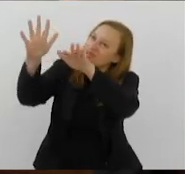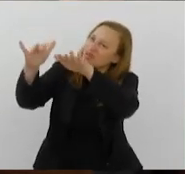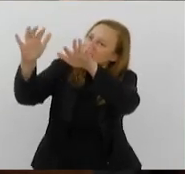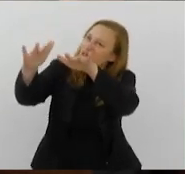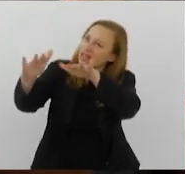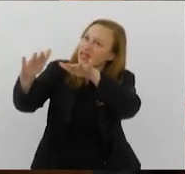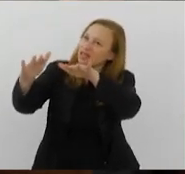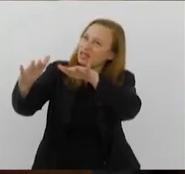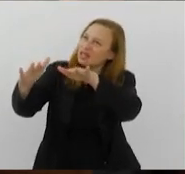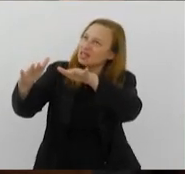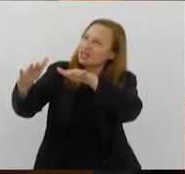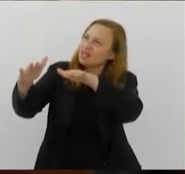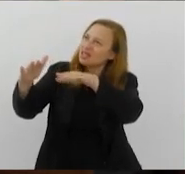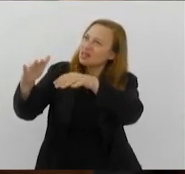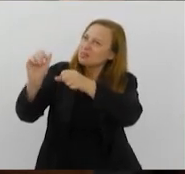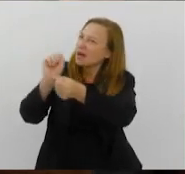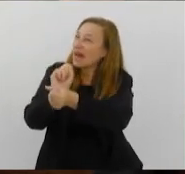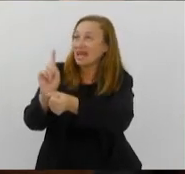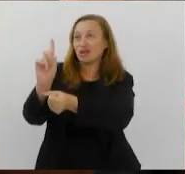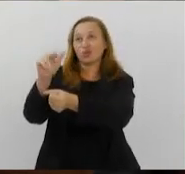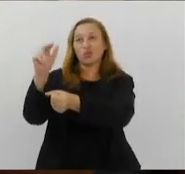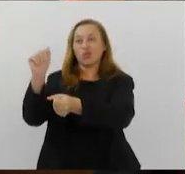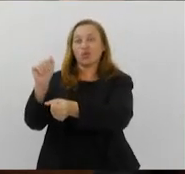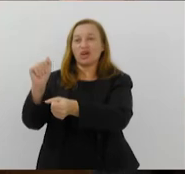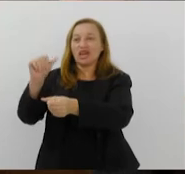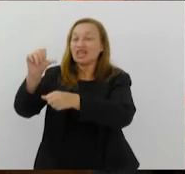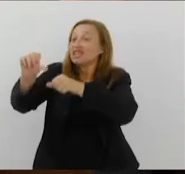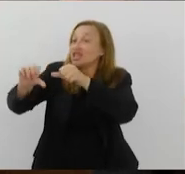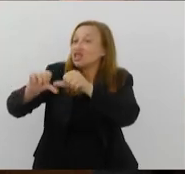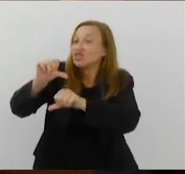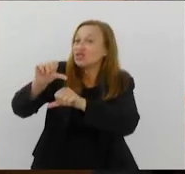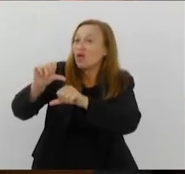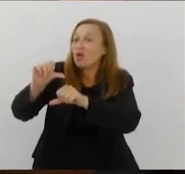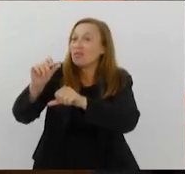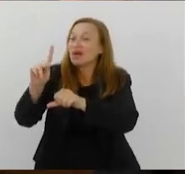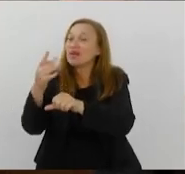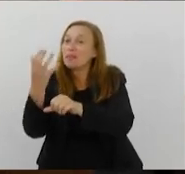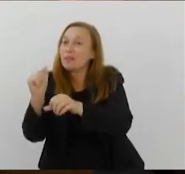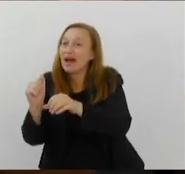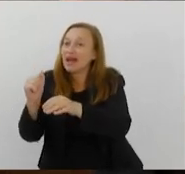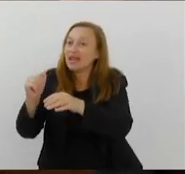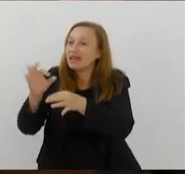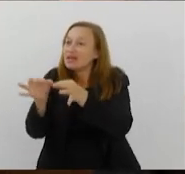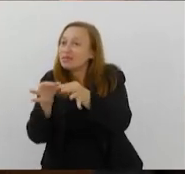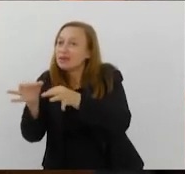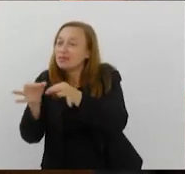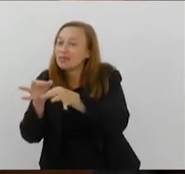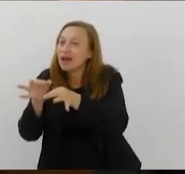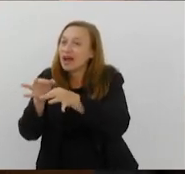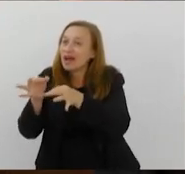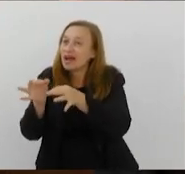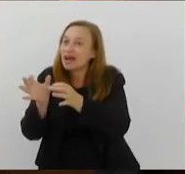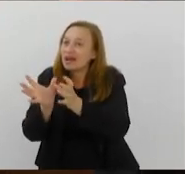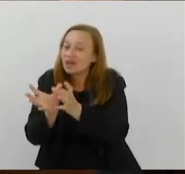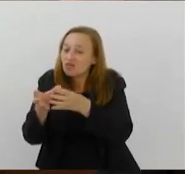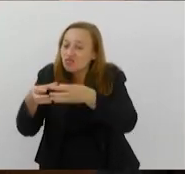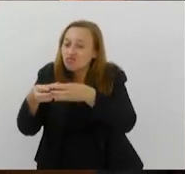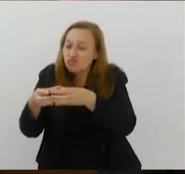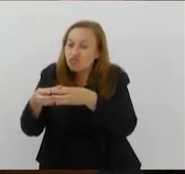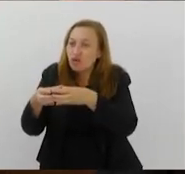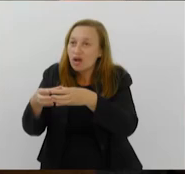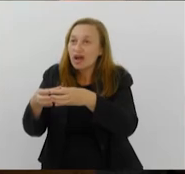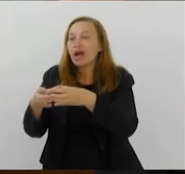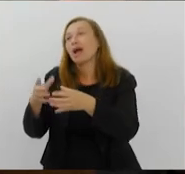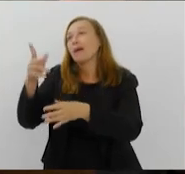desistir jamais. Ele transforma palha, folhas secas, em um ninho de amor e superação. Passarinho, me